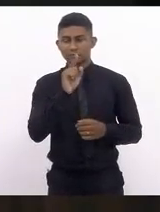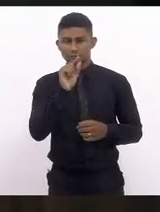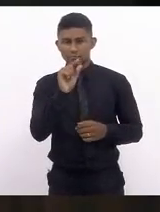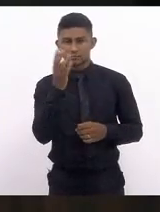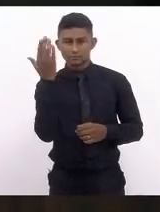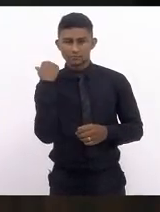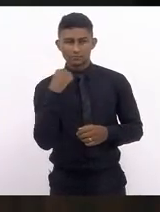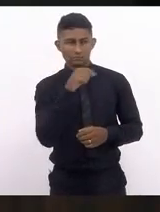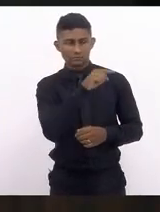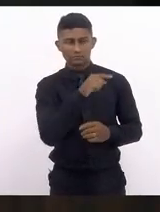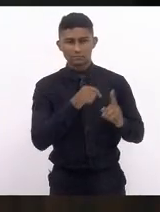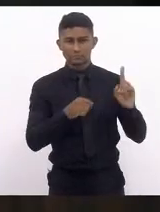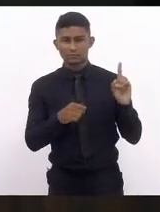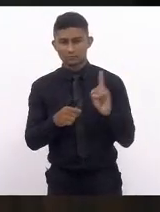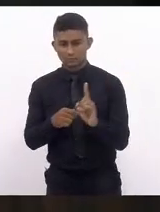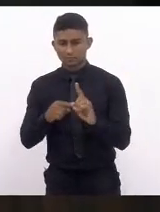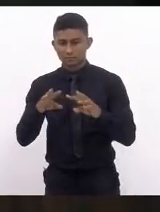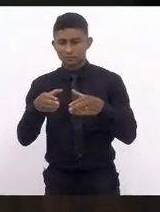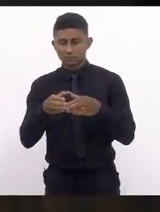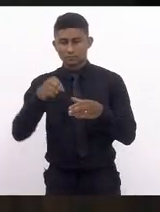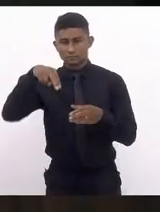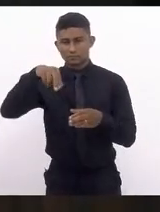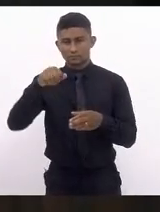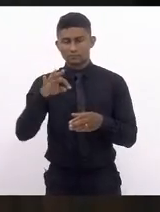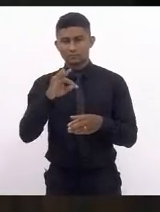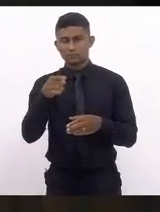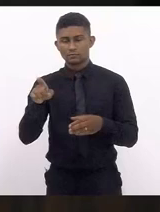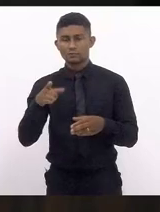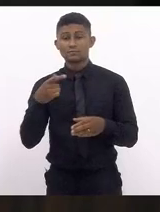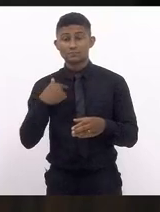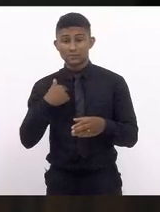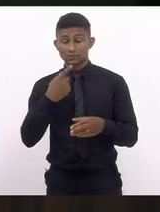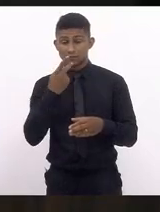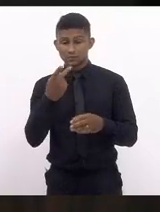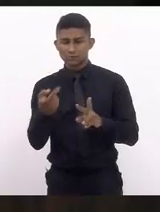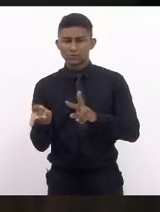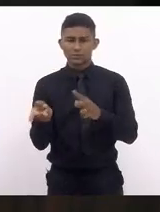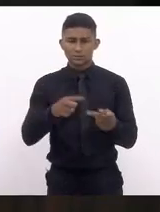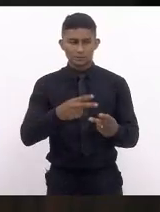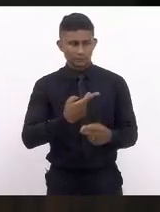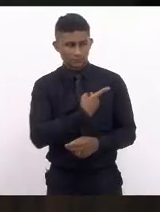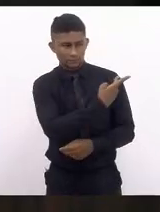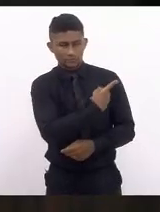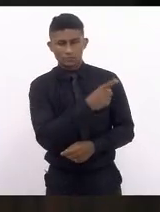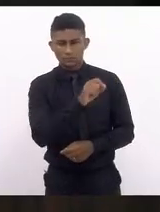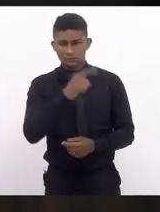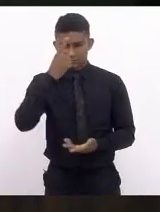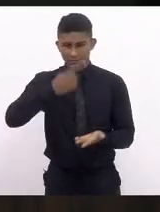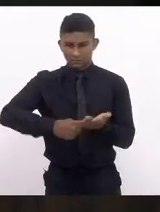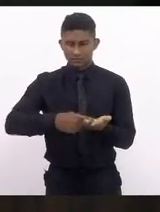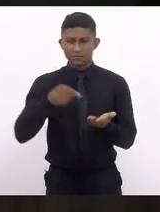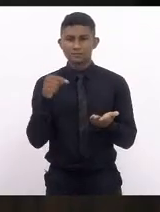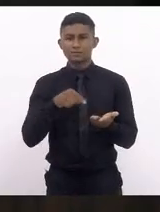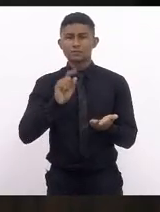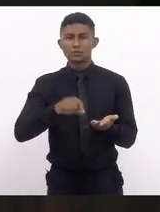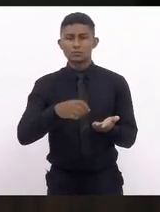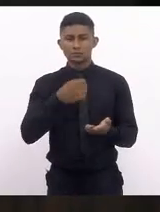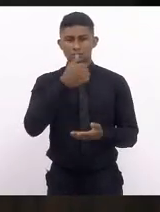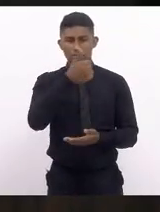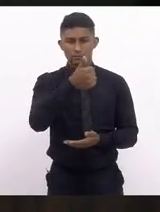Praça dos natas e eu disse assim não que eu tô encaminhando para o Márcio seguinte acordo esse acordo as